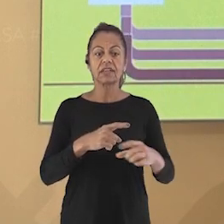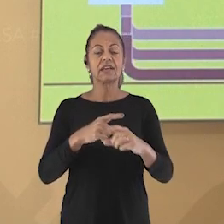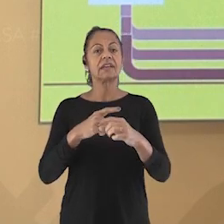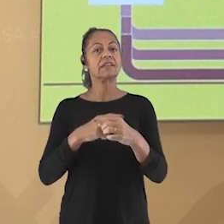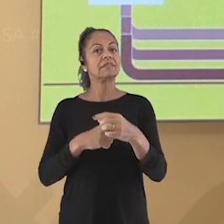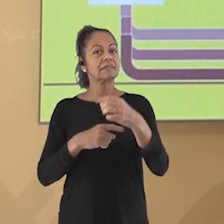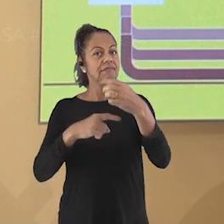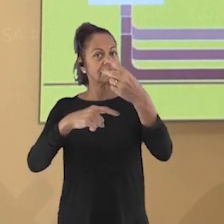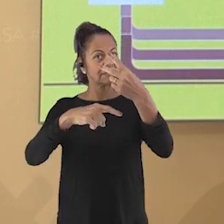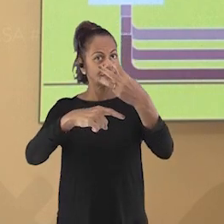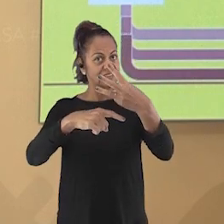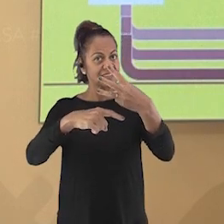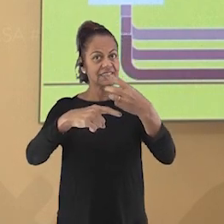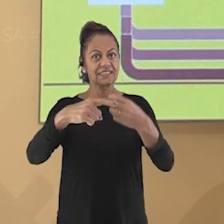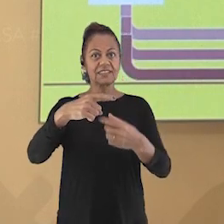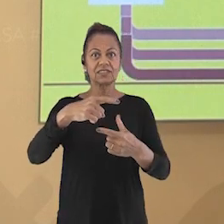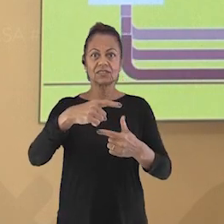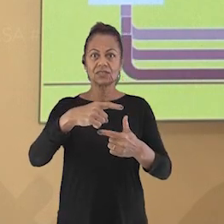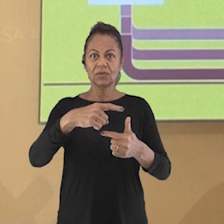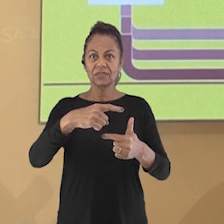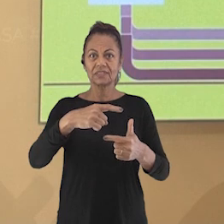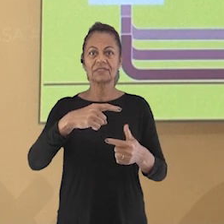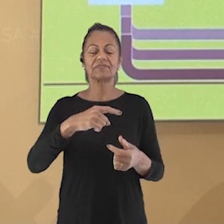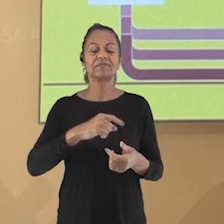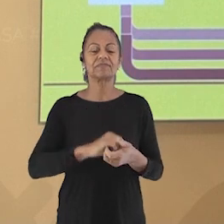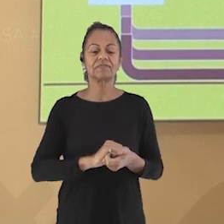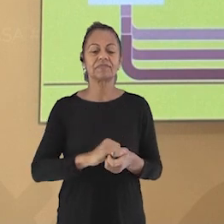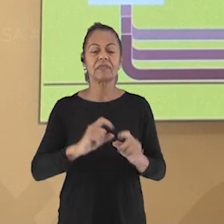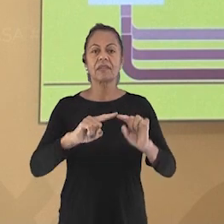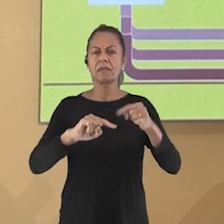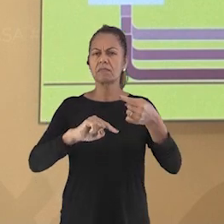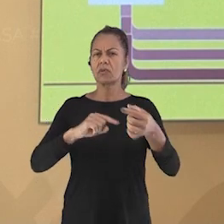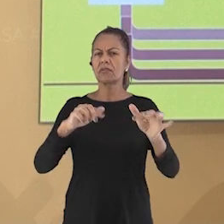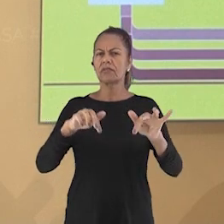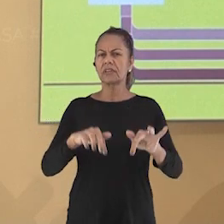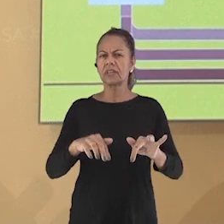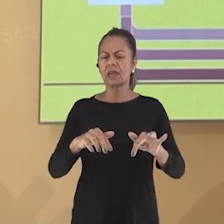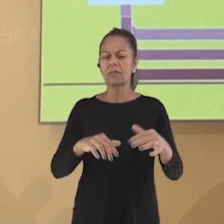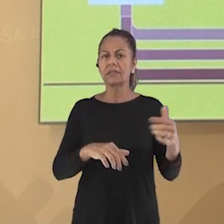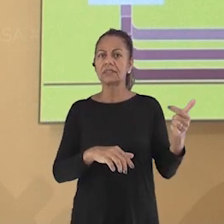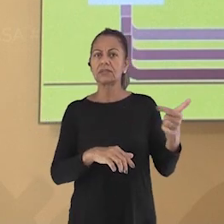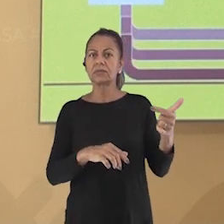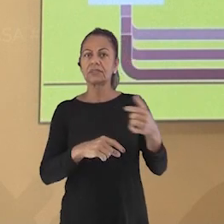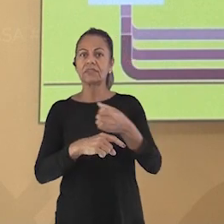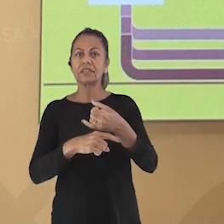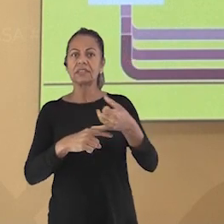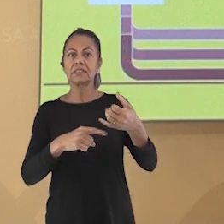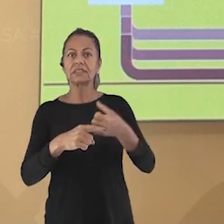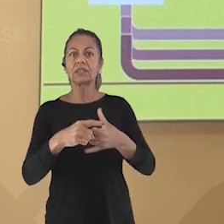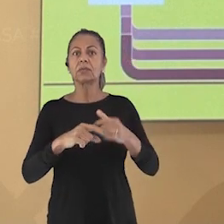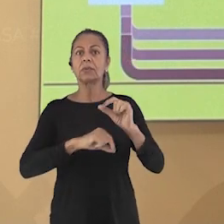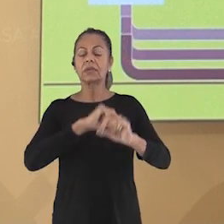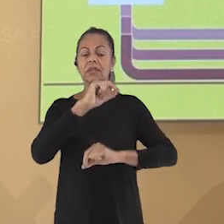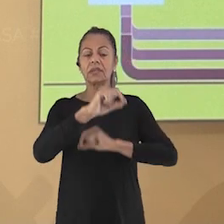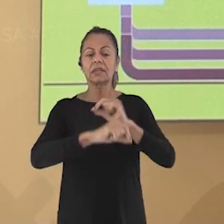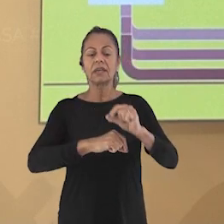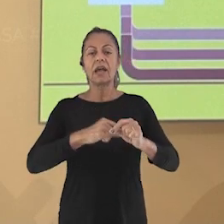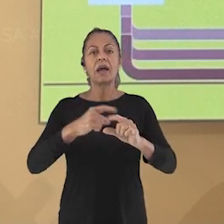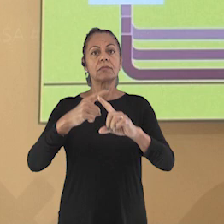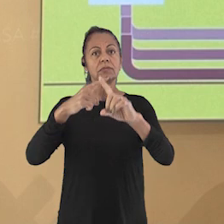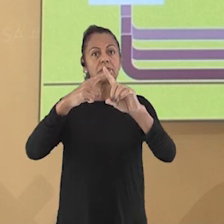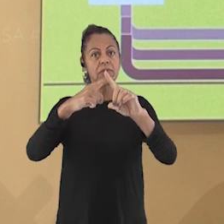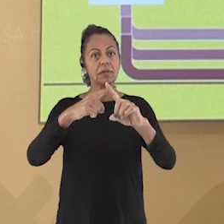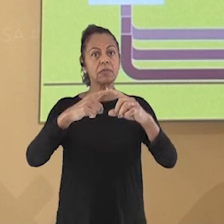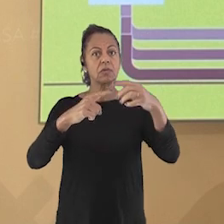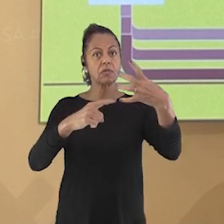3/12 nós temos aqui. No final dessa segunda fração, 1/4, nós multiplicamos por 4. 4